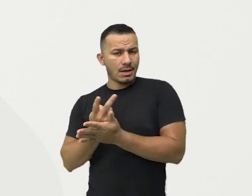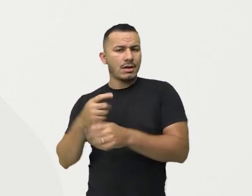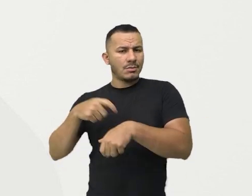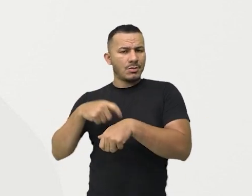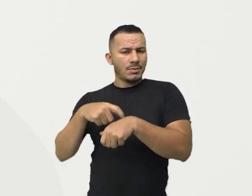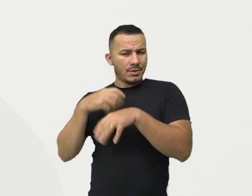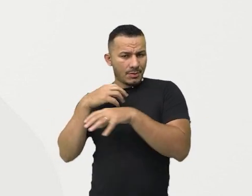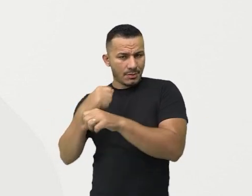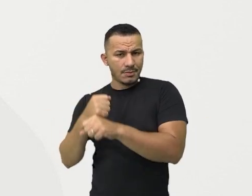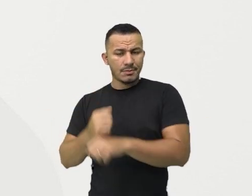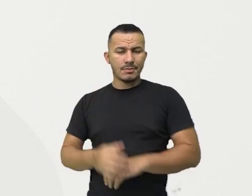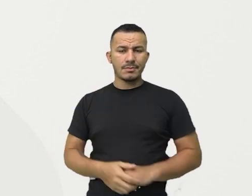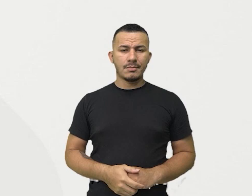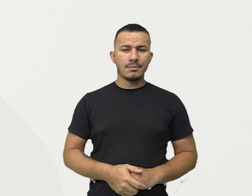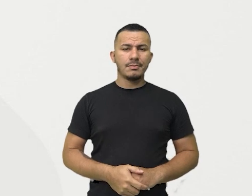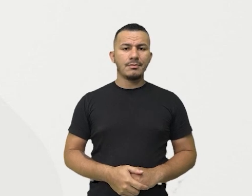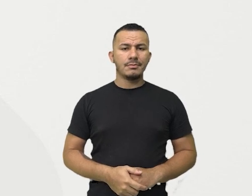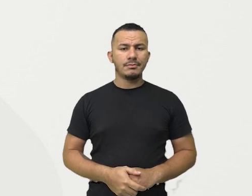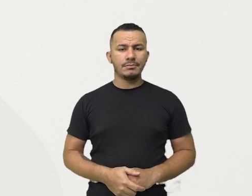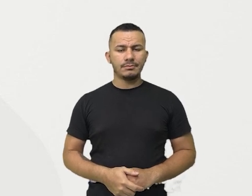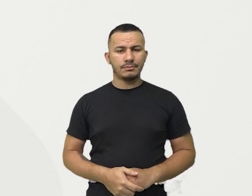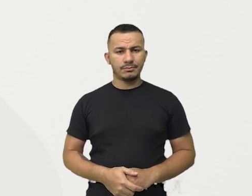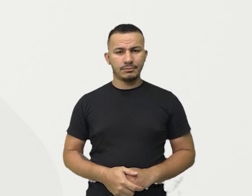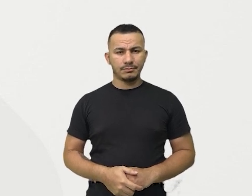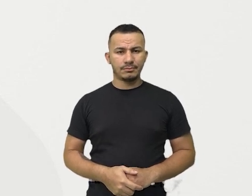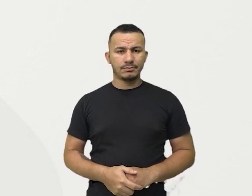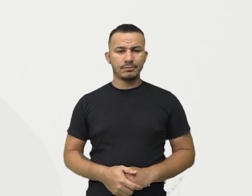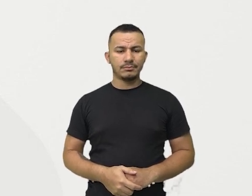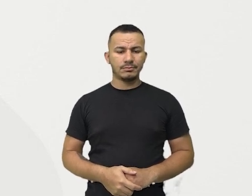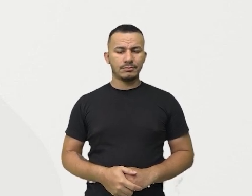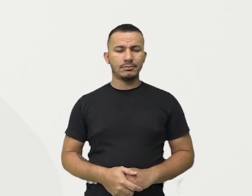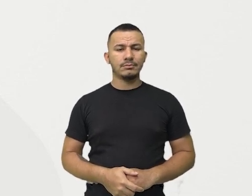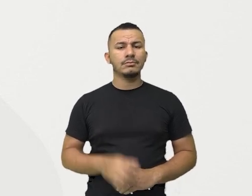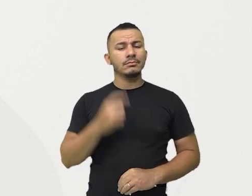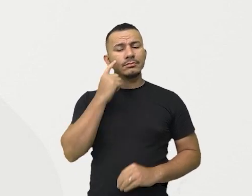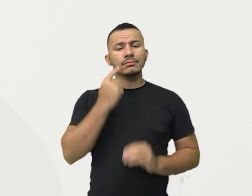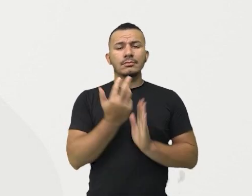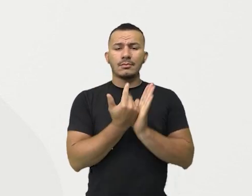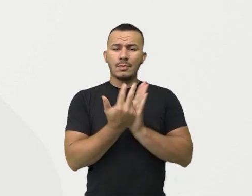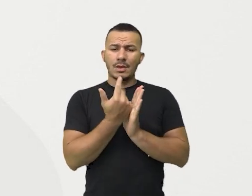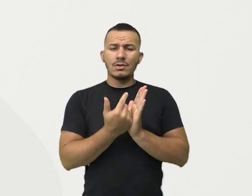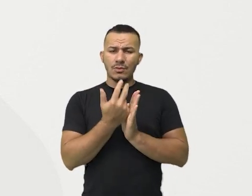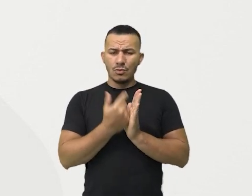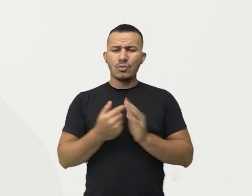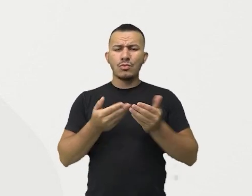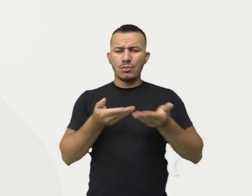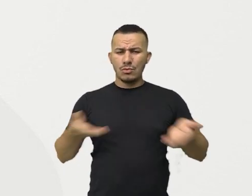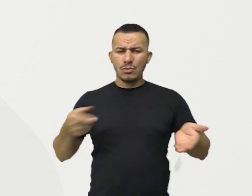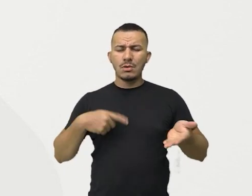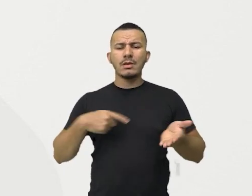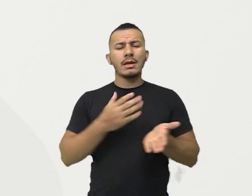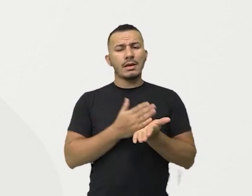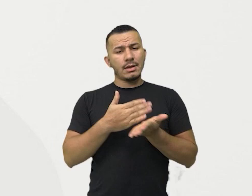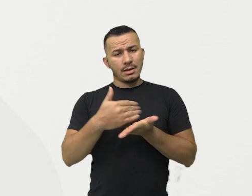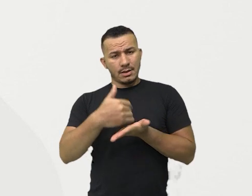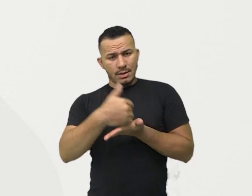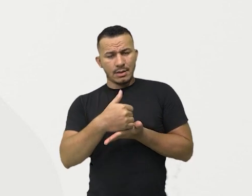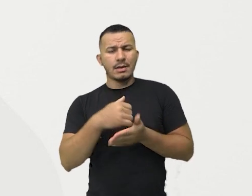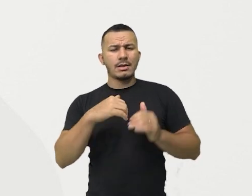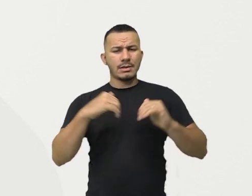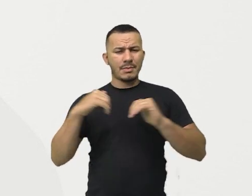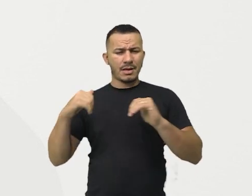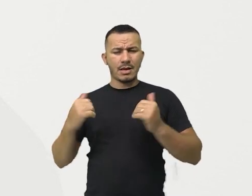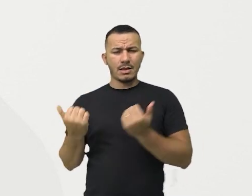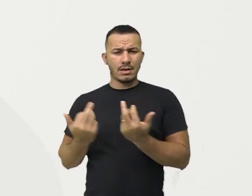raciocínio, a nossa definição, tá legal? Então, vejamos. As figuras abaixo foram divididas em partes iguais e algumas dessas